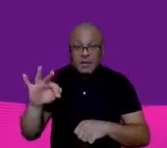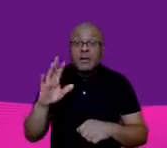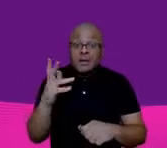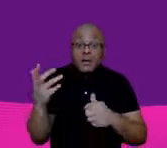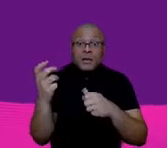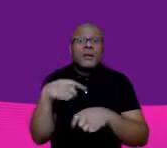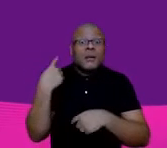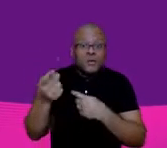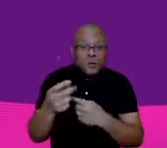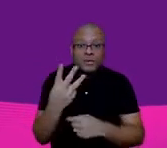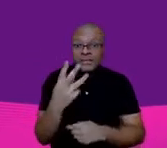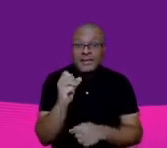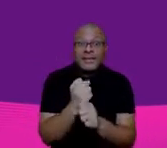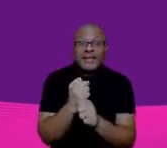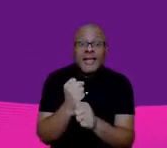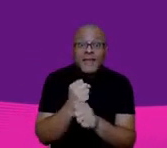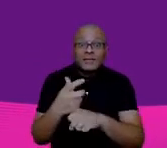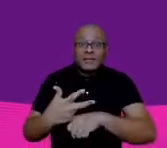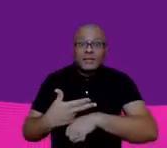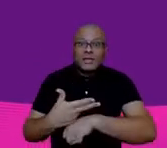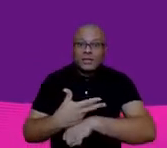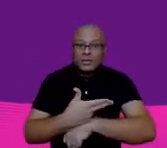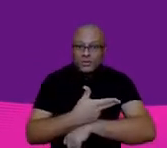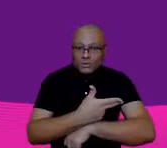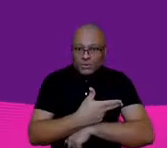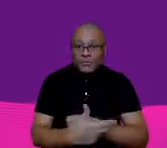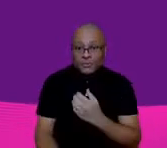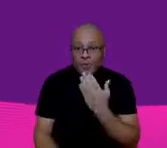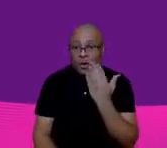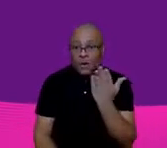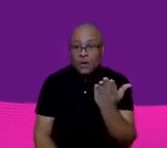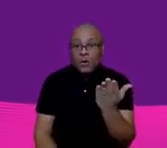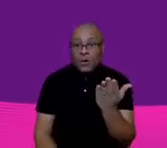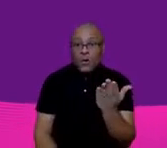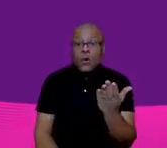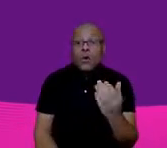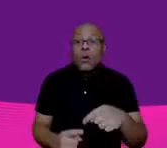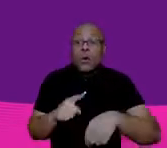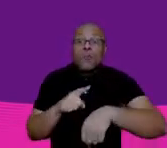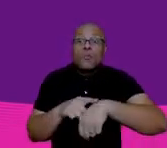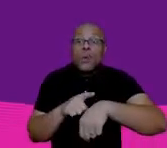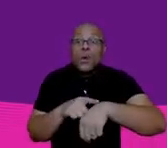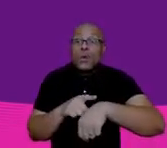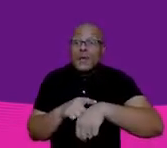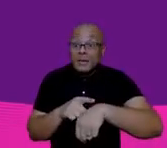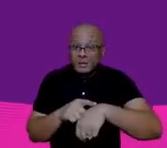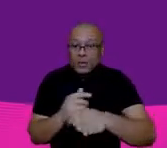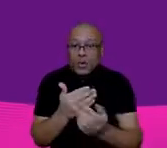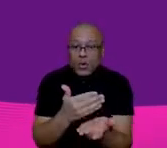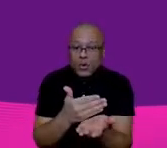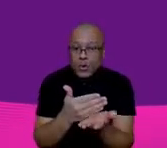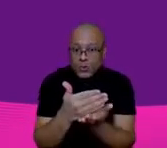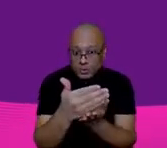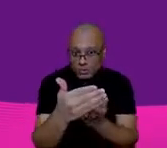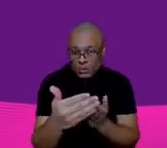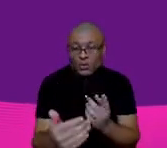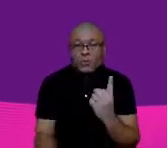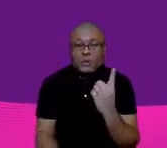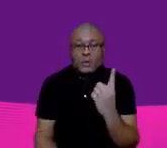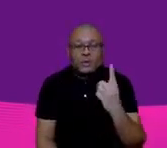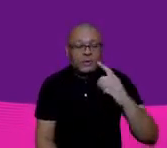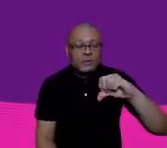da cirurgia. E, basicamente, gente, eu trago o segundo caso implantado no mundo, que foi em 1987, aqui a gente